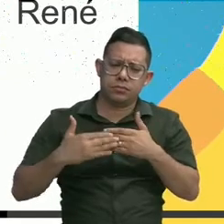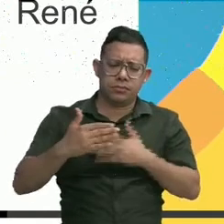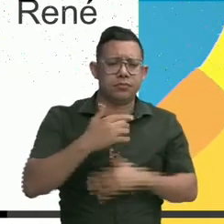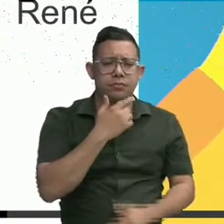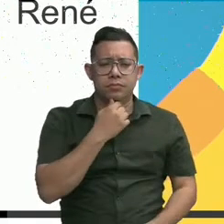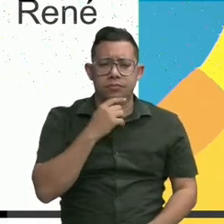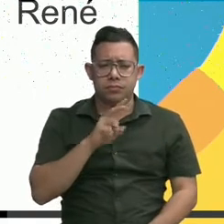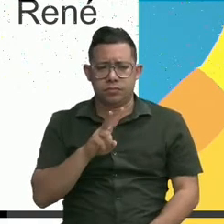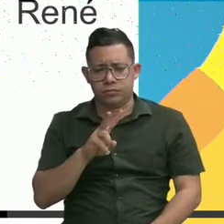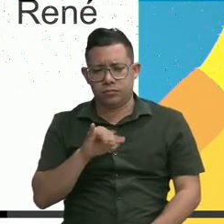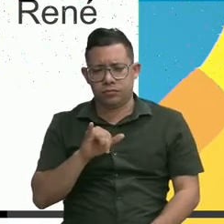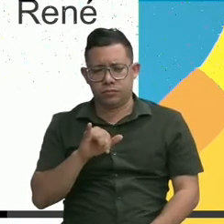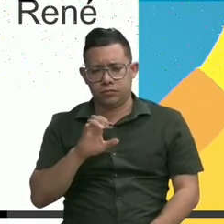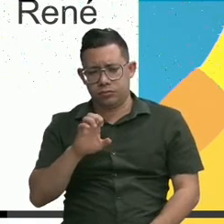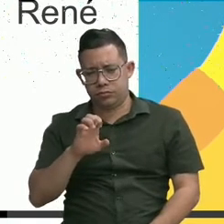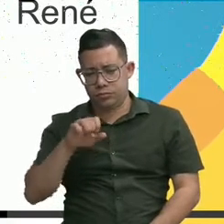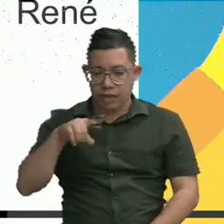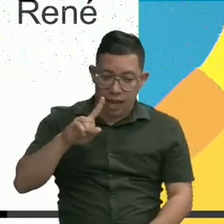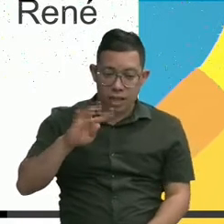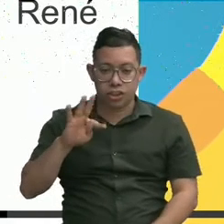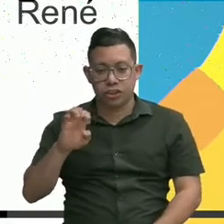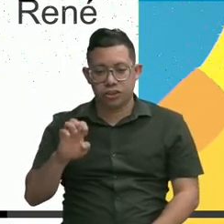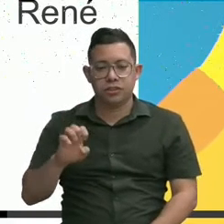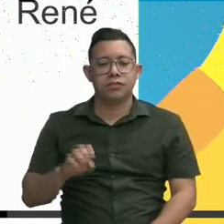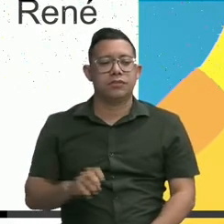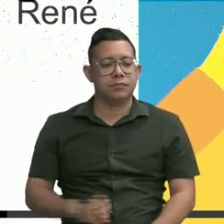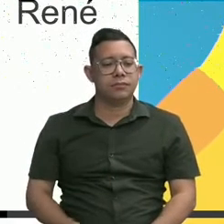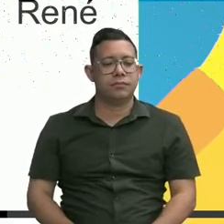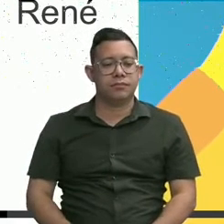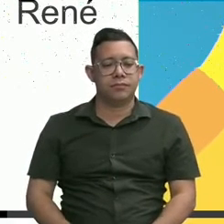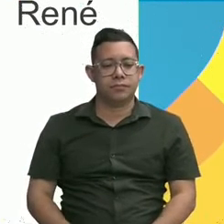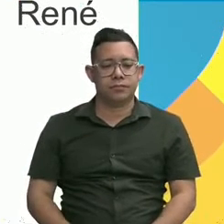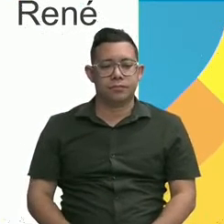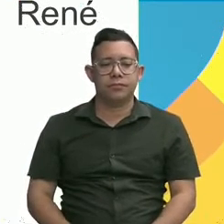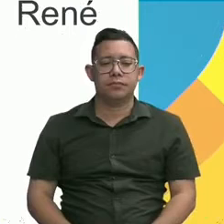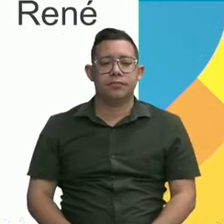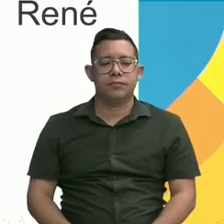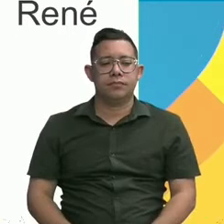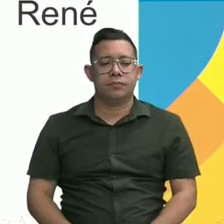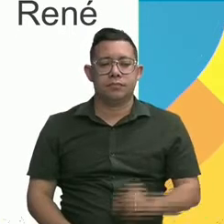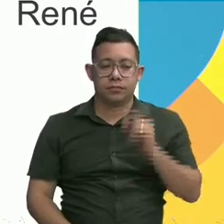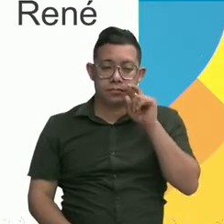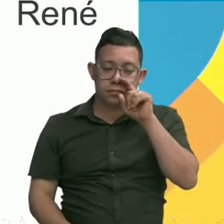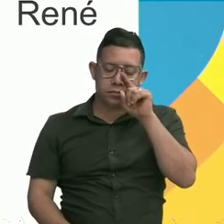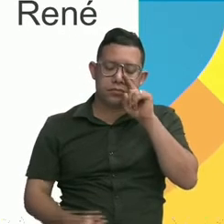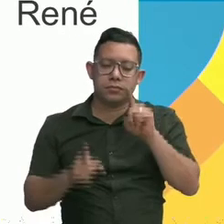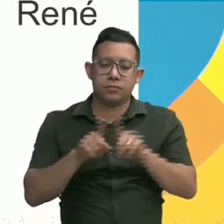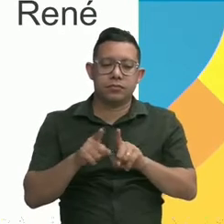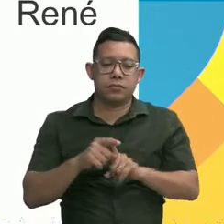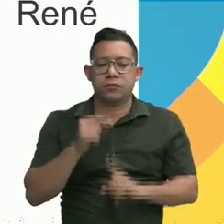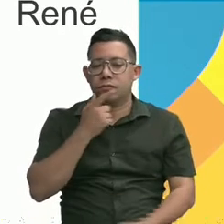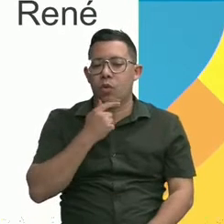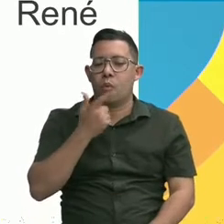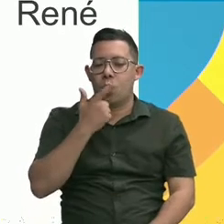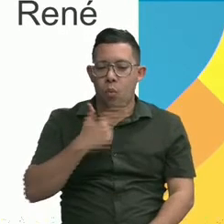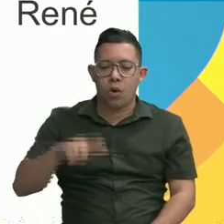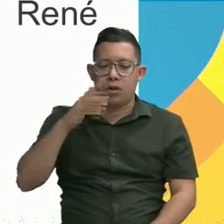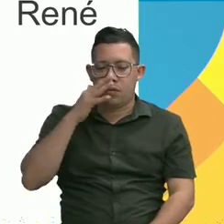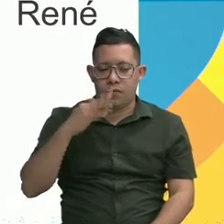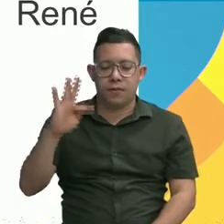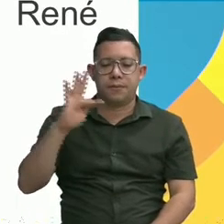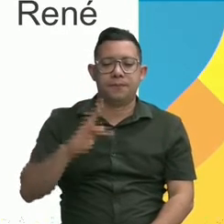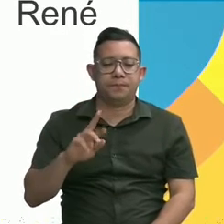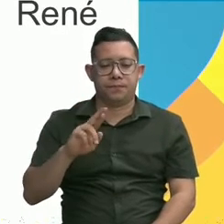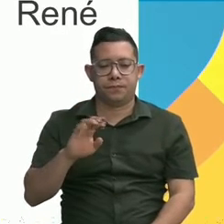é o responsável pelas pela modernização da aula o seu trabalho são desenvolvidos por ponto francês denominado